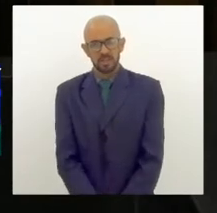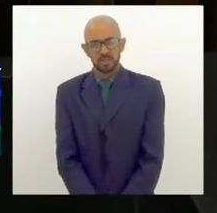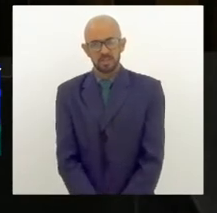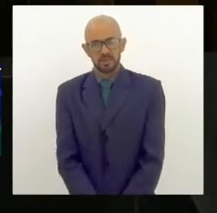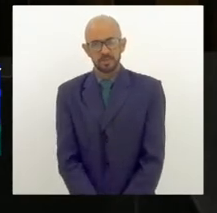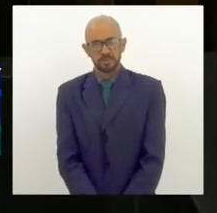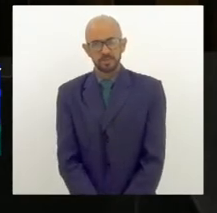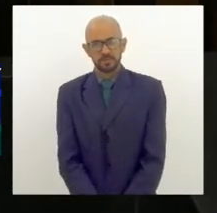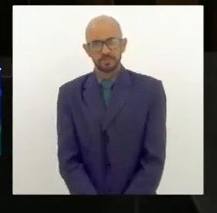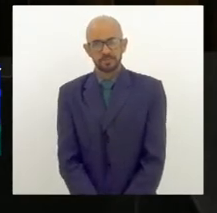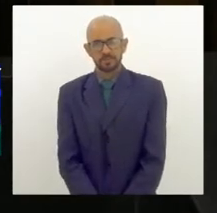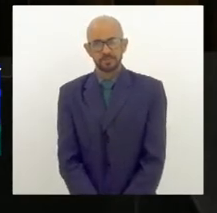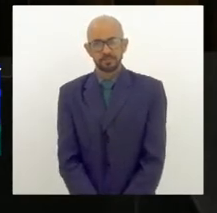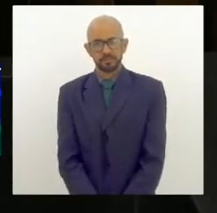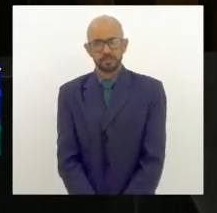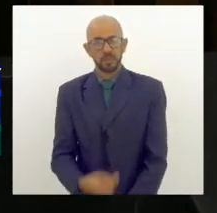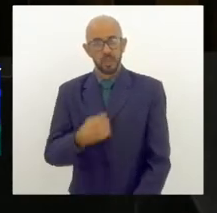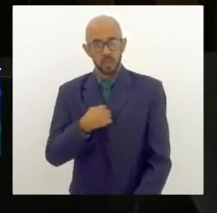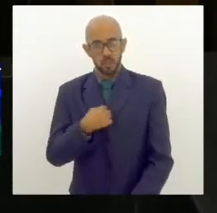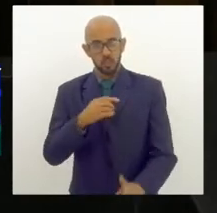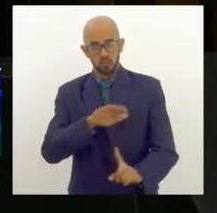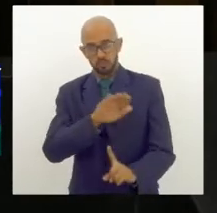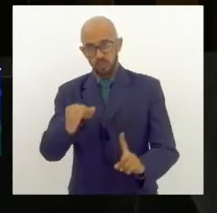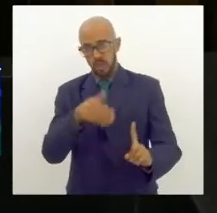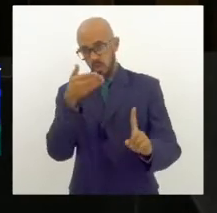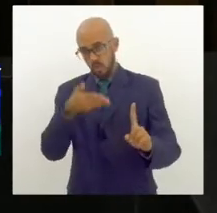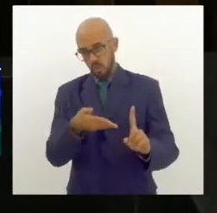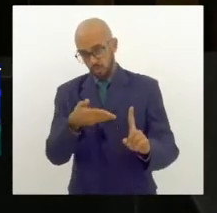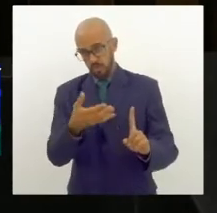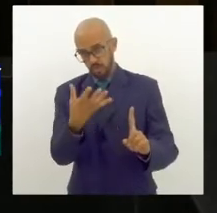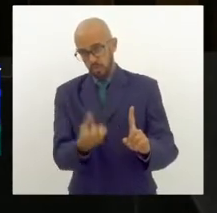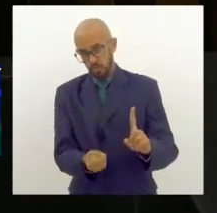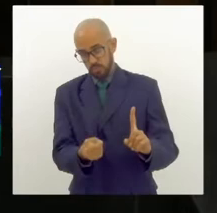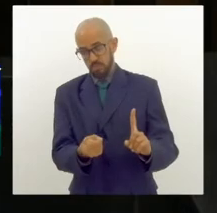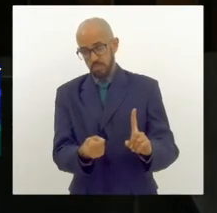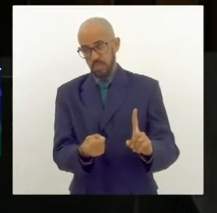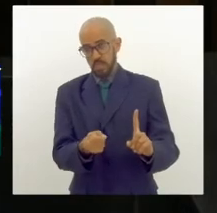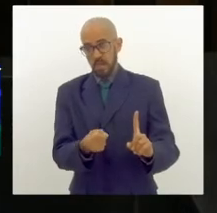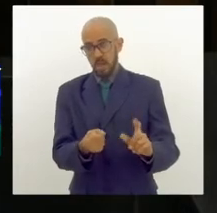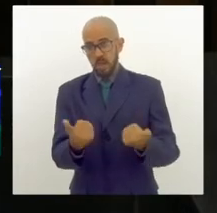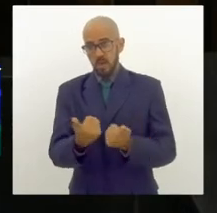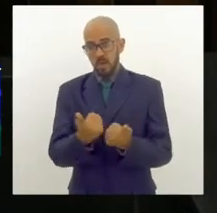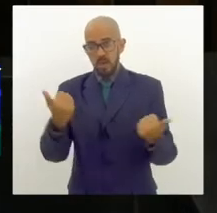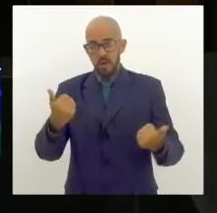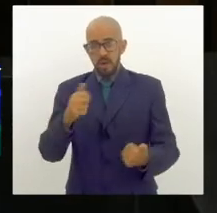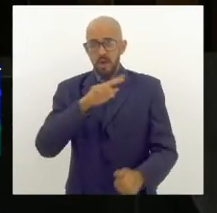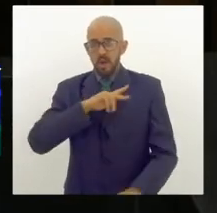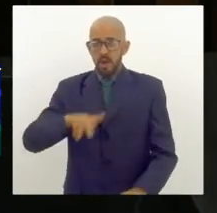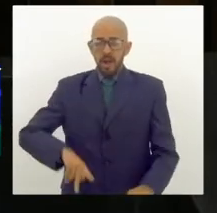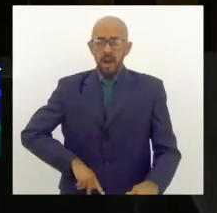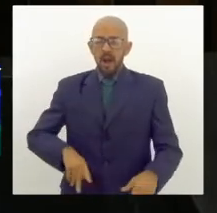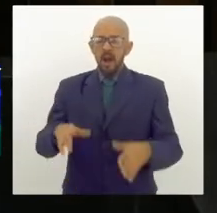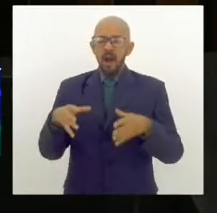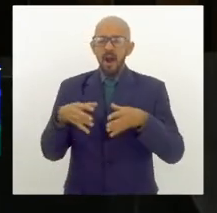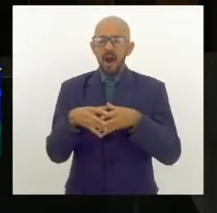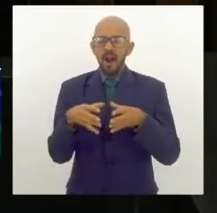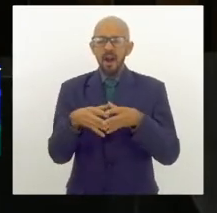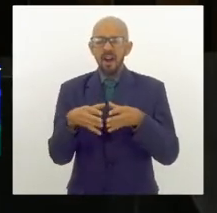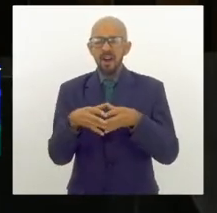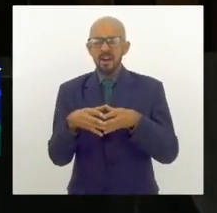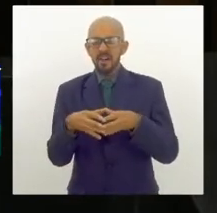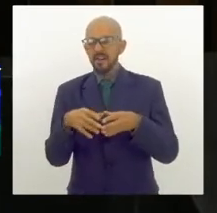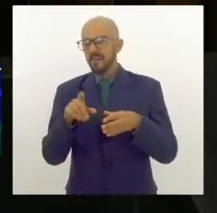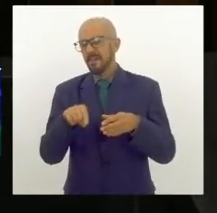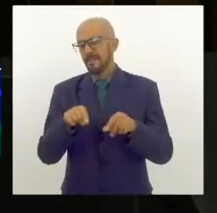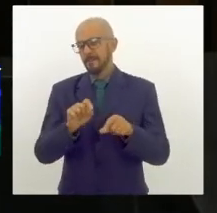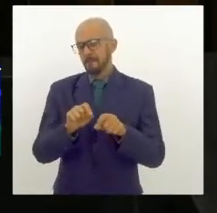Então, eu tive a honra, logo no início dessa legislatura, de assumir a vice-presidência de uma frente parlamentar que era